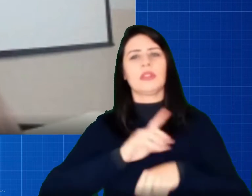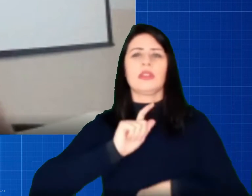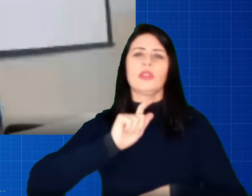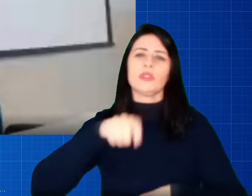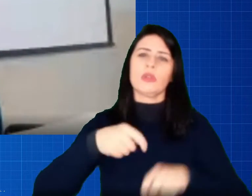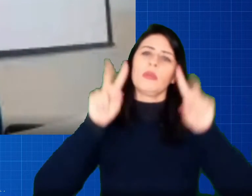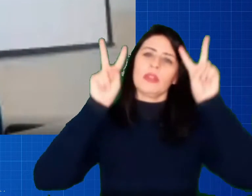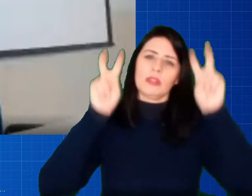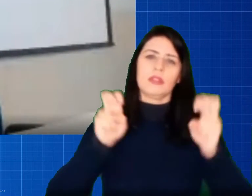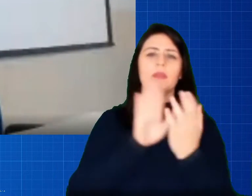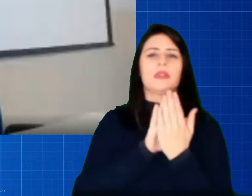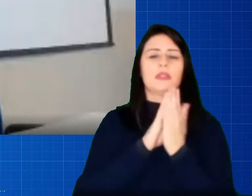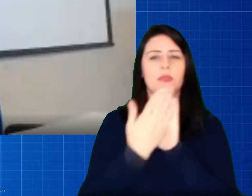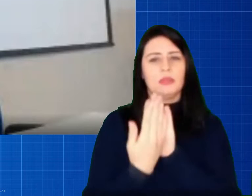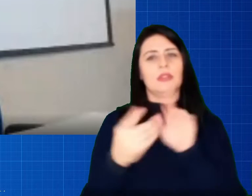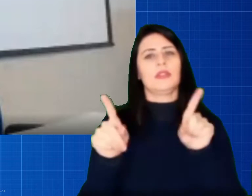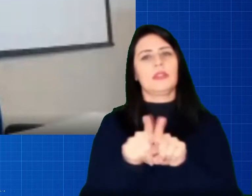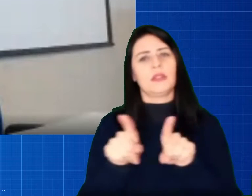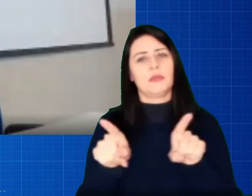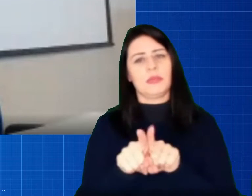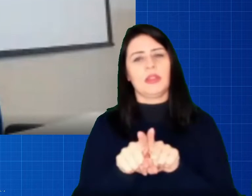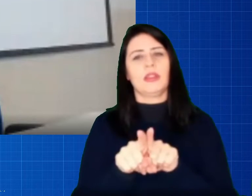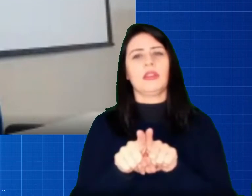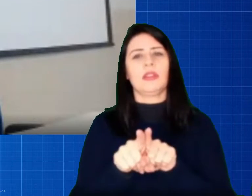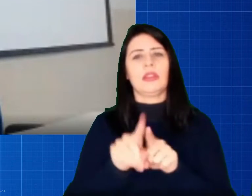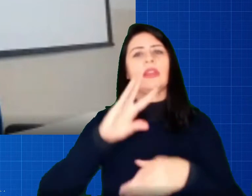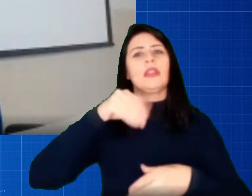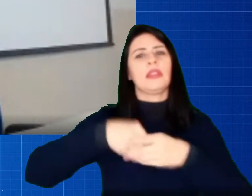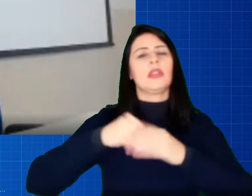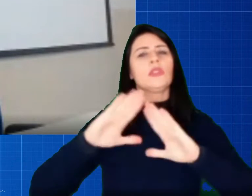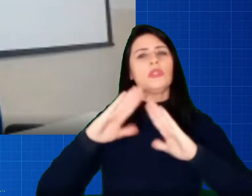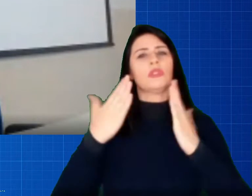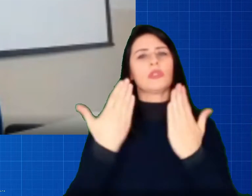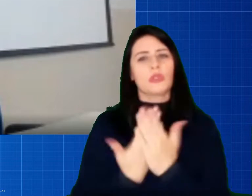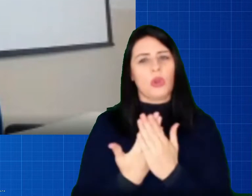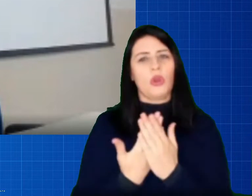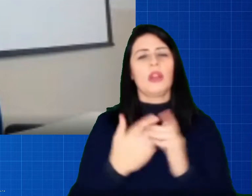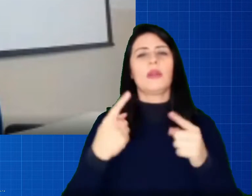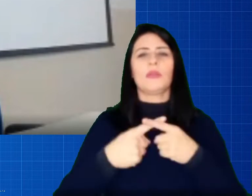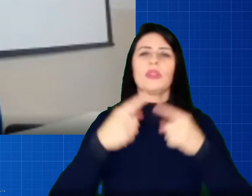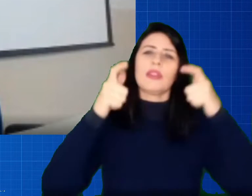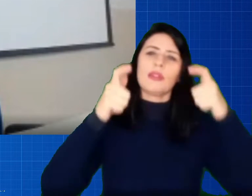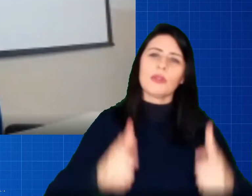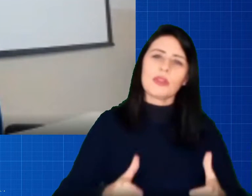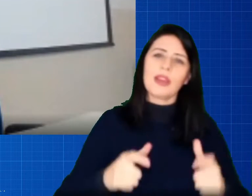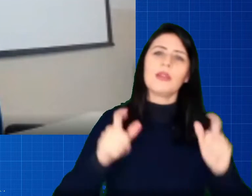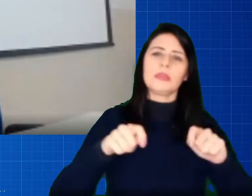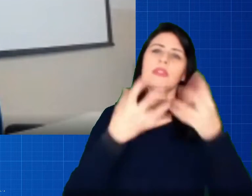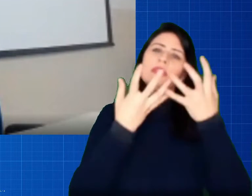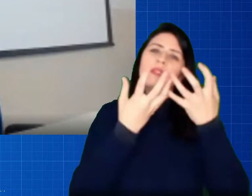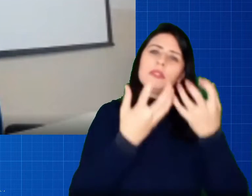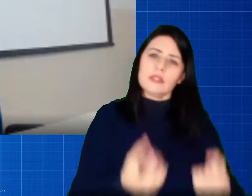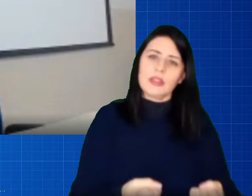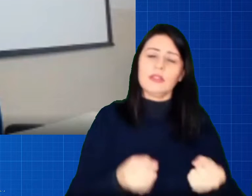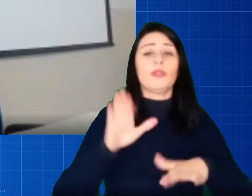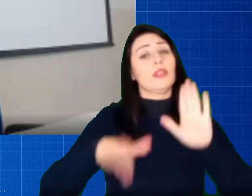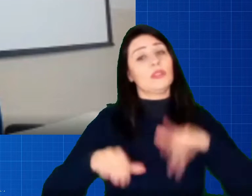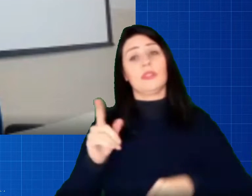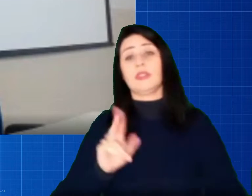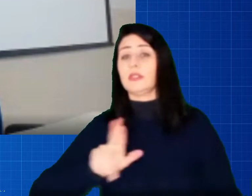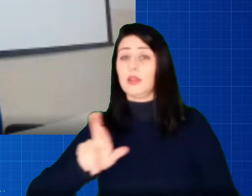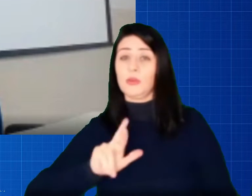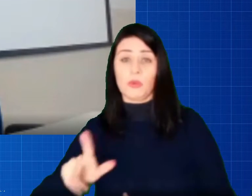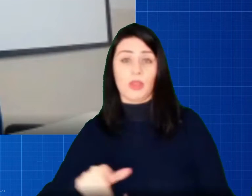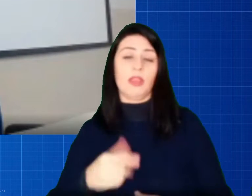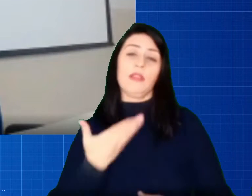relação à transexualidade também, que principalmente na escola, que é um ambiente onde ele procura ser aceito e às vezes ele